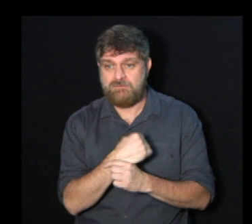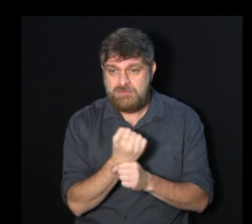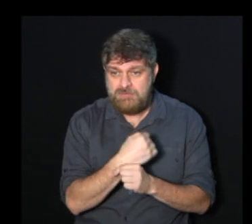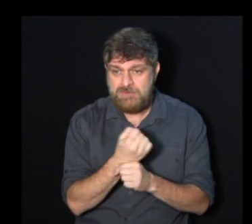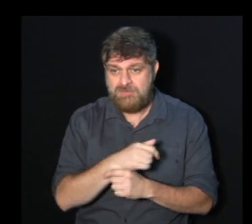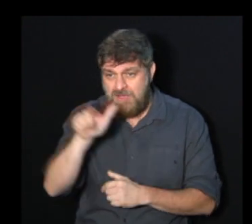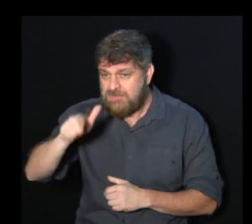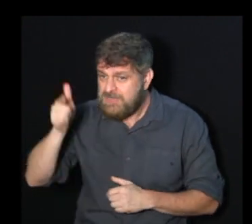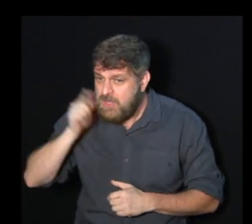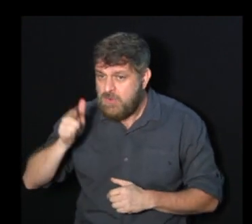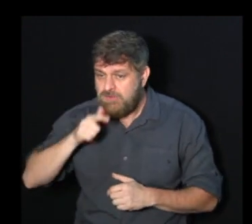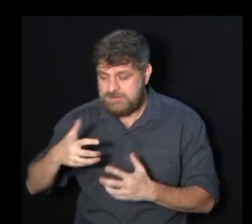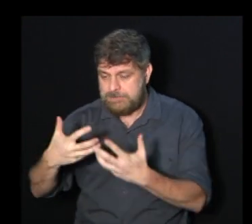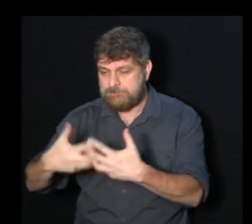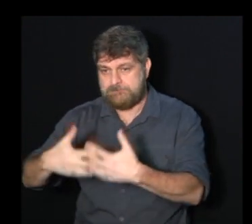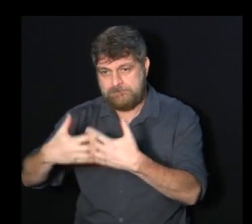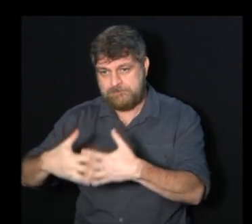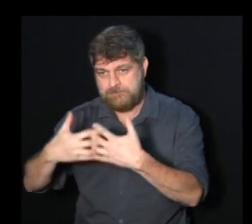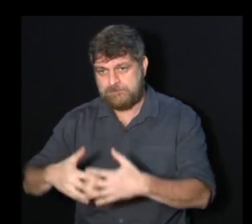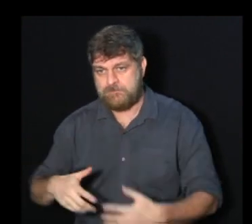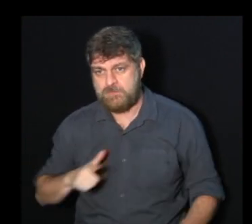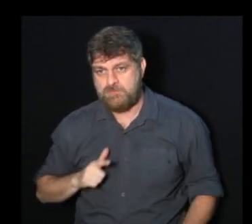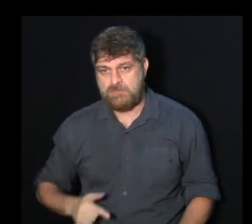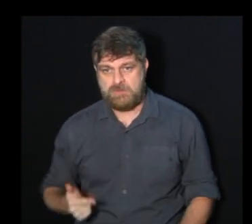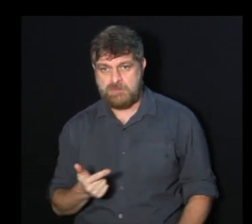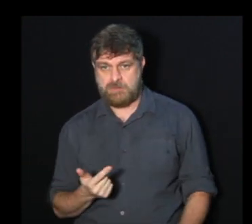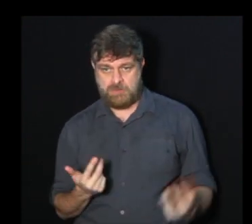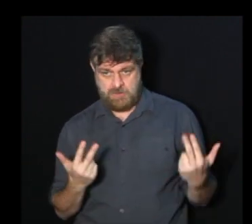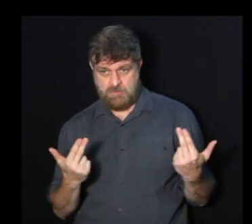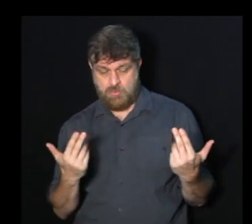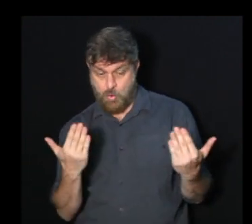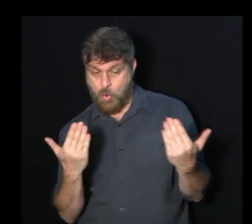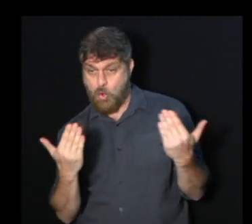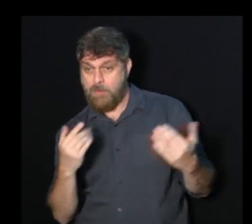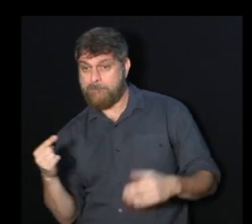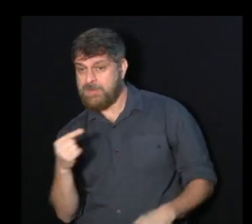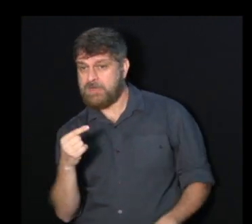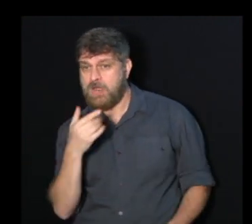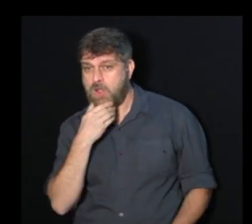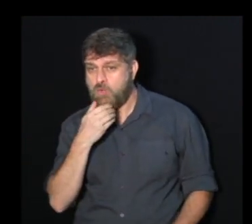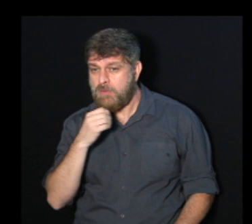desenvolver e não falhar lá na frente e ficar igual essa imagem aí, tá?